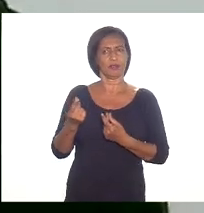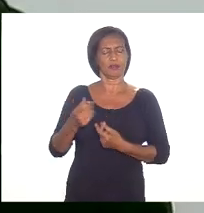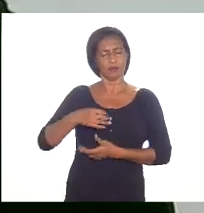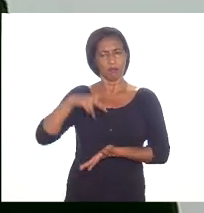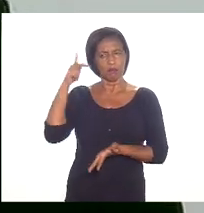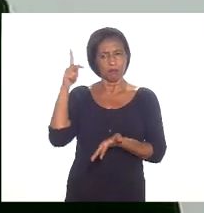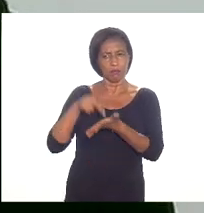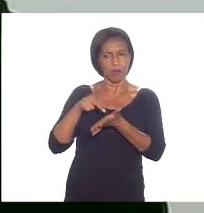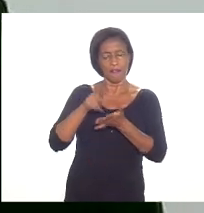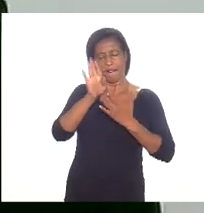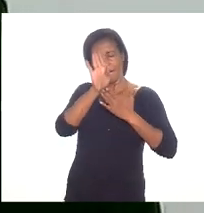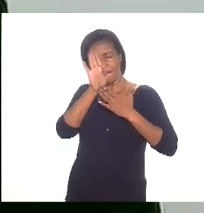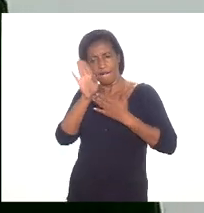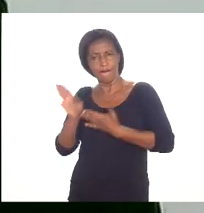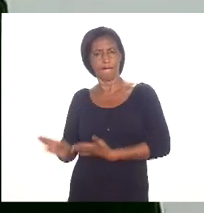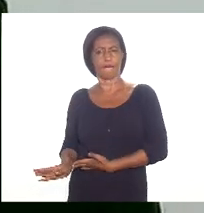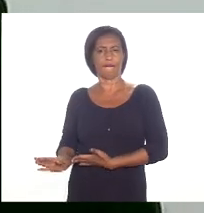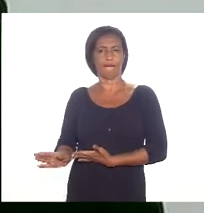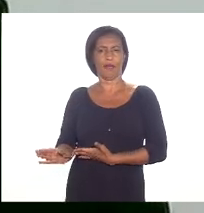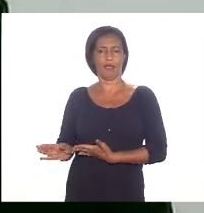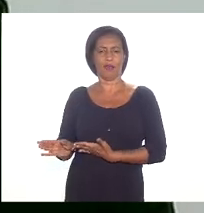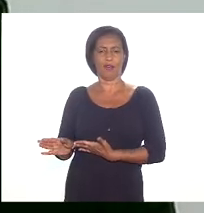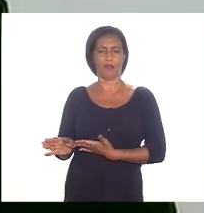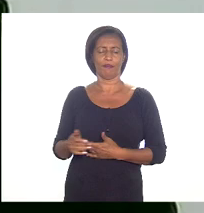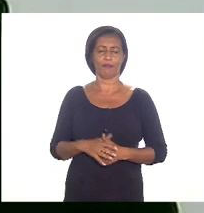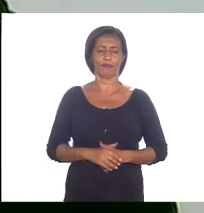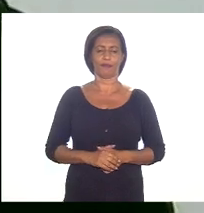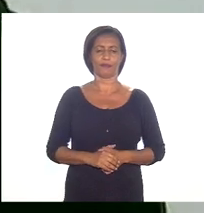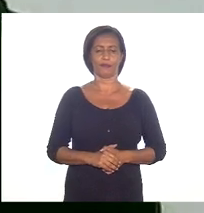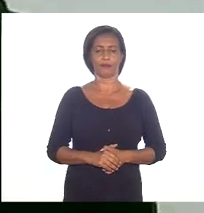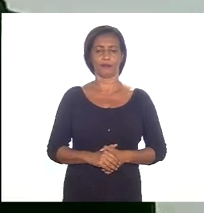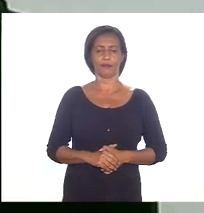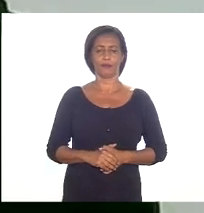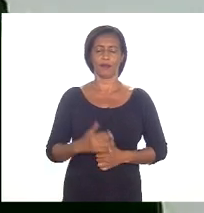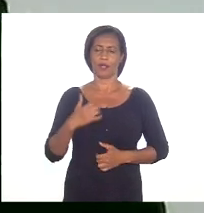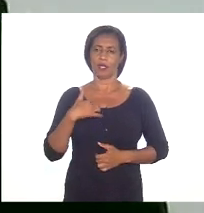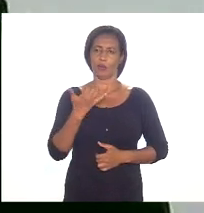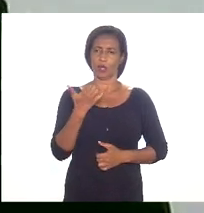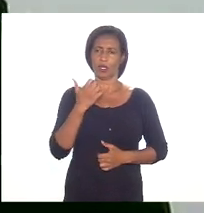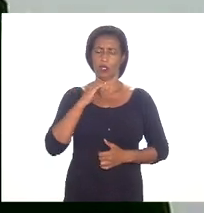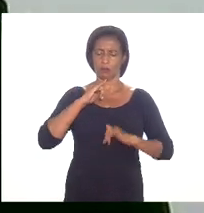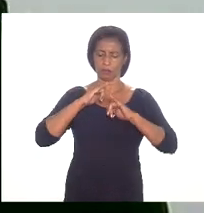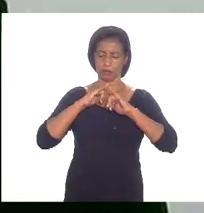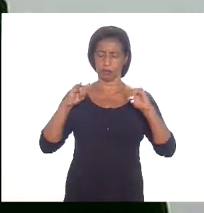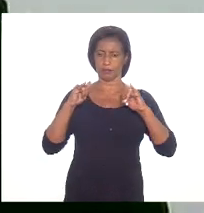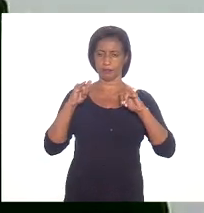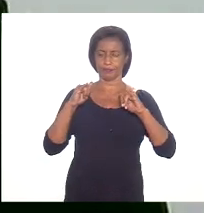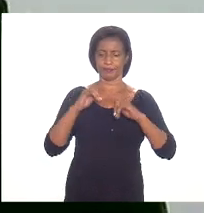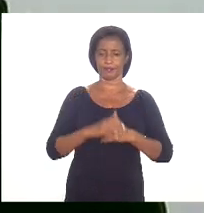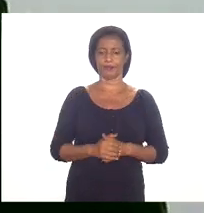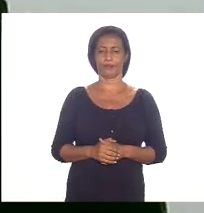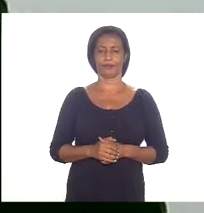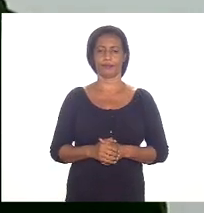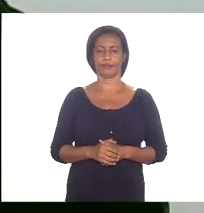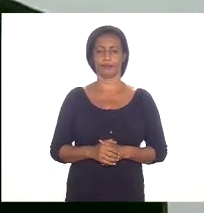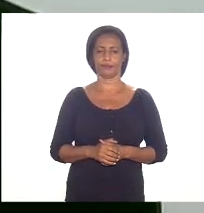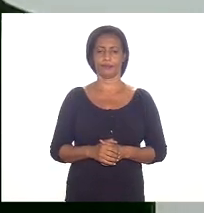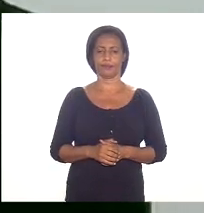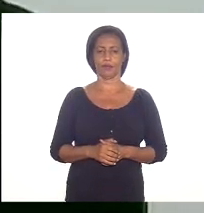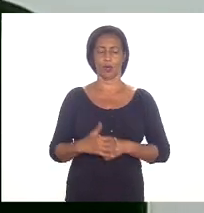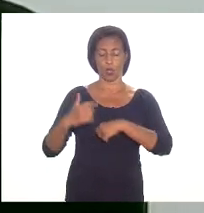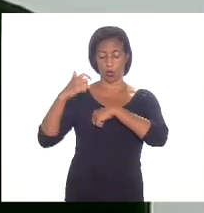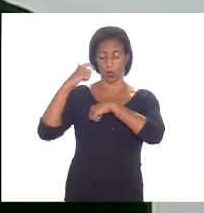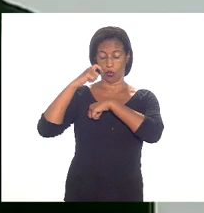sincera, fiel e cordial relação. Eu queria dizer a Vossa Excelência que, no momento em